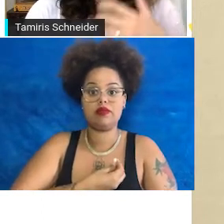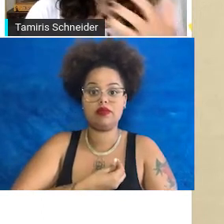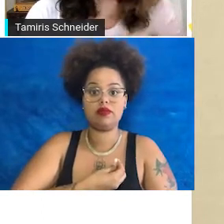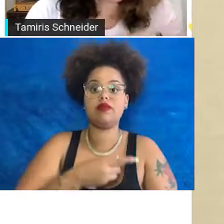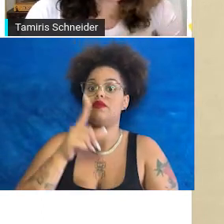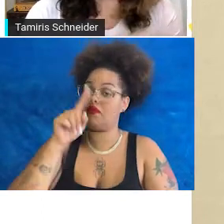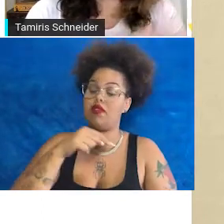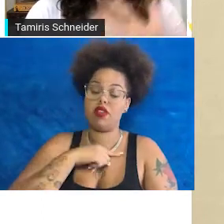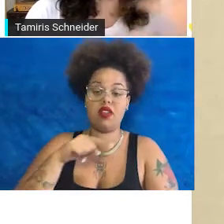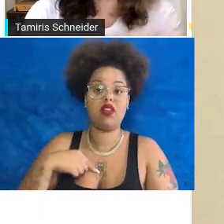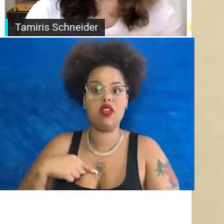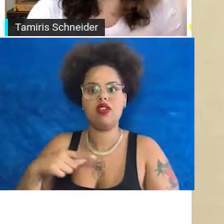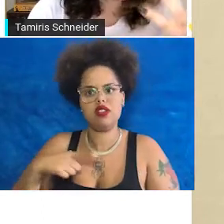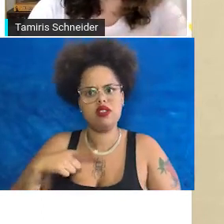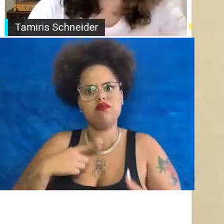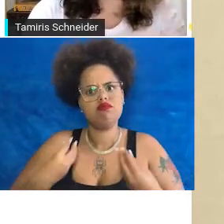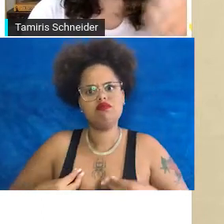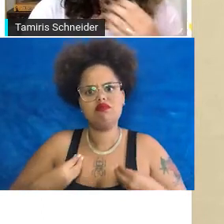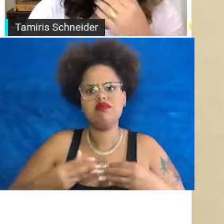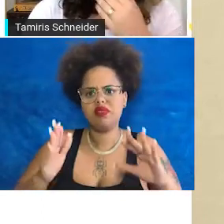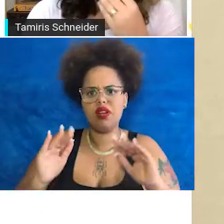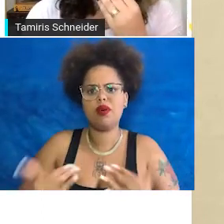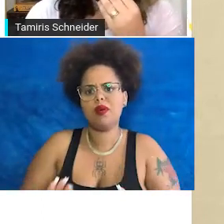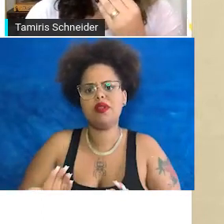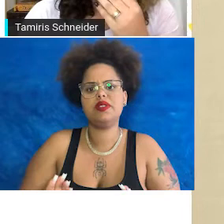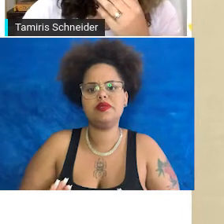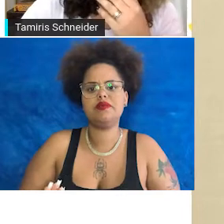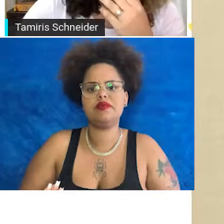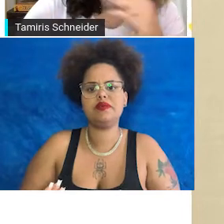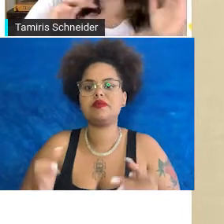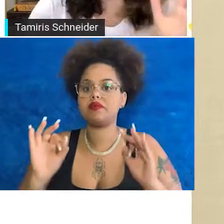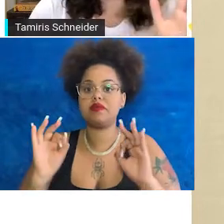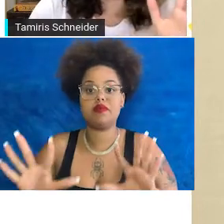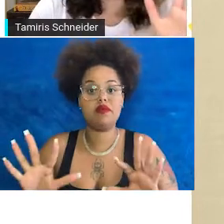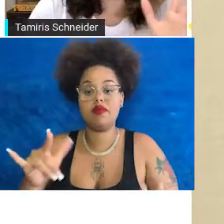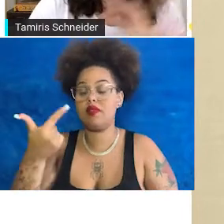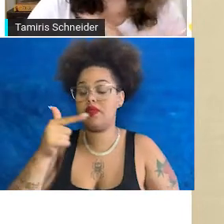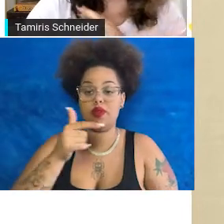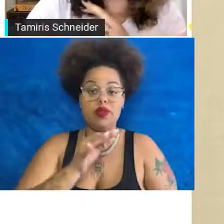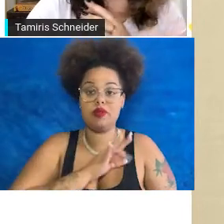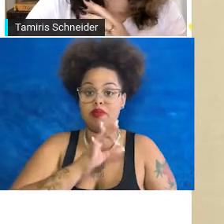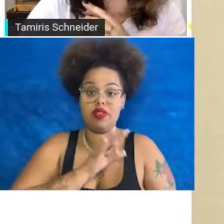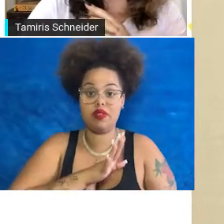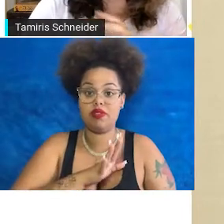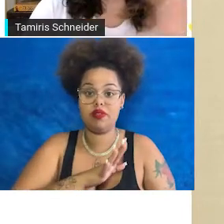que é a nossa vivência, que é o que a gente vive aqui, né? Então é isso. Não tenham medo.